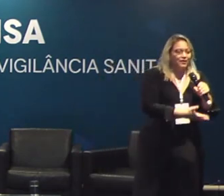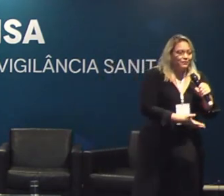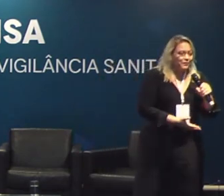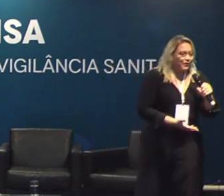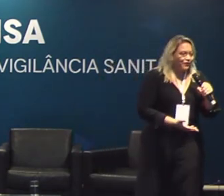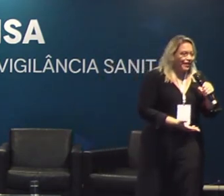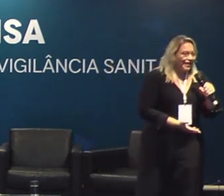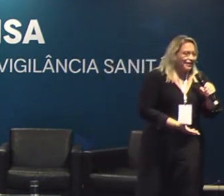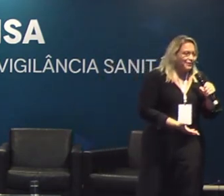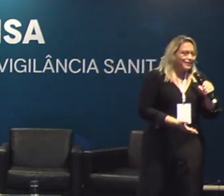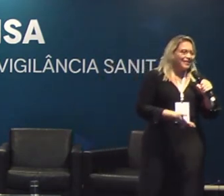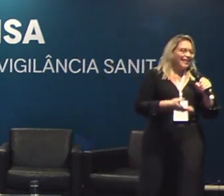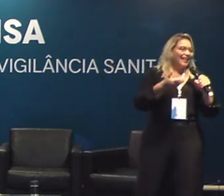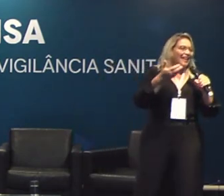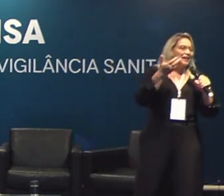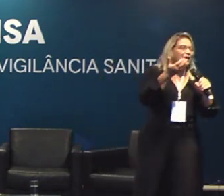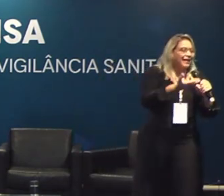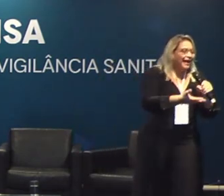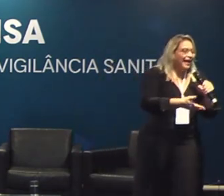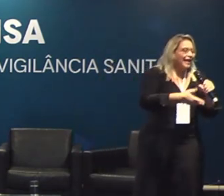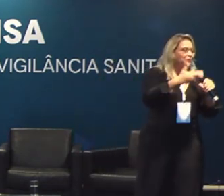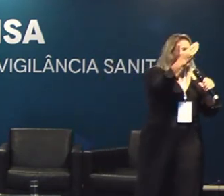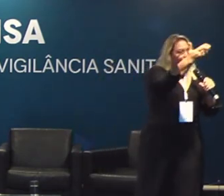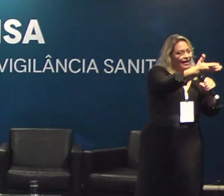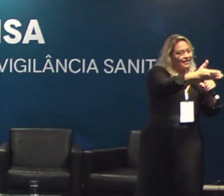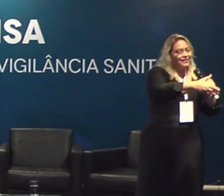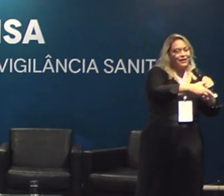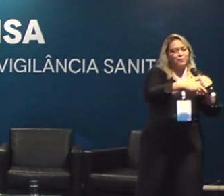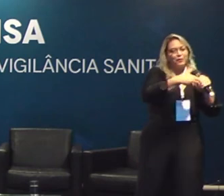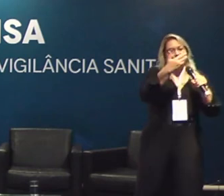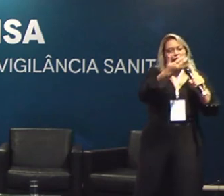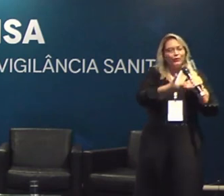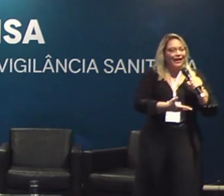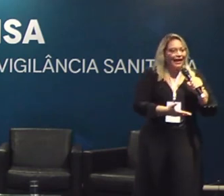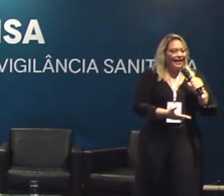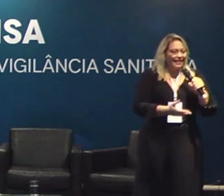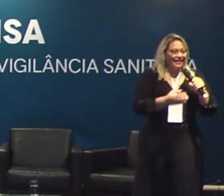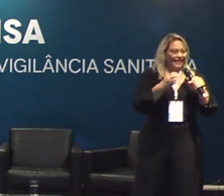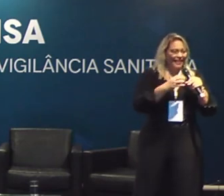grandões preferidos. Maquele, o pessoal de lá.